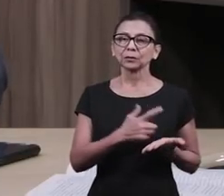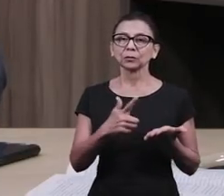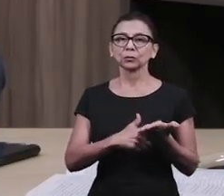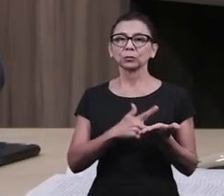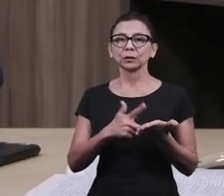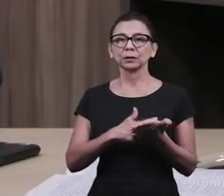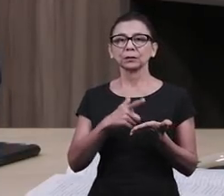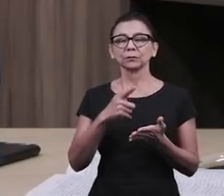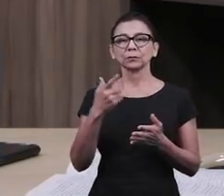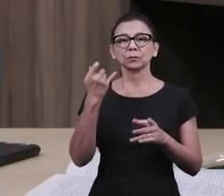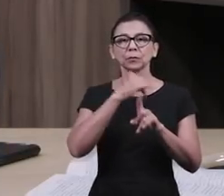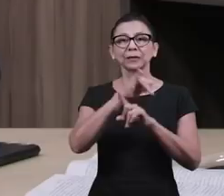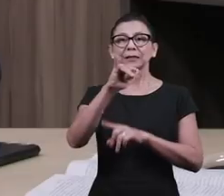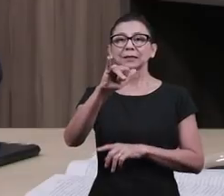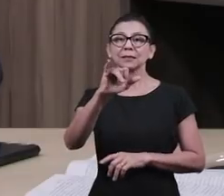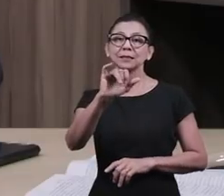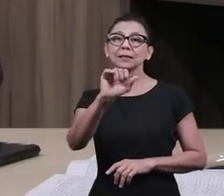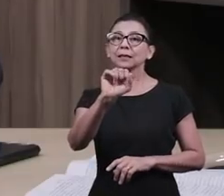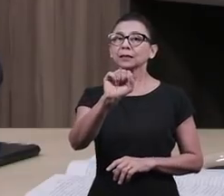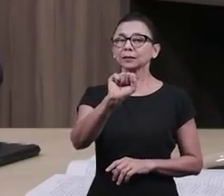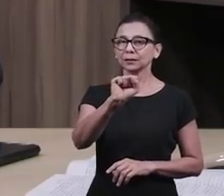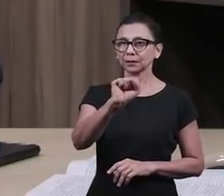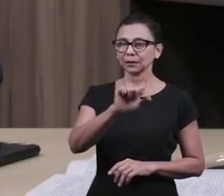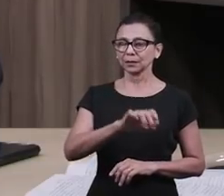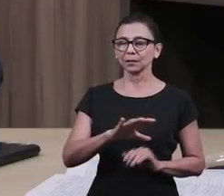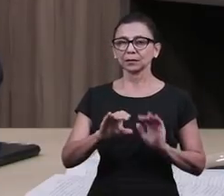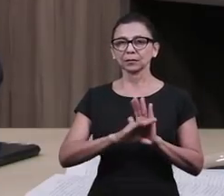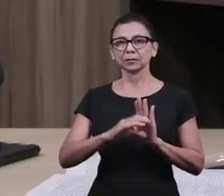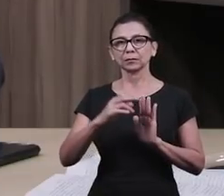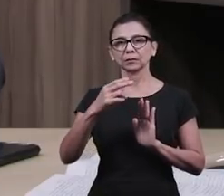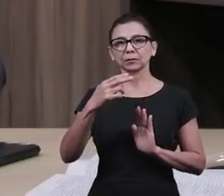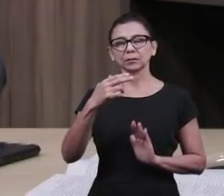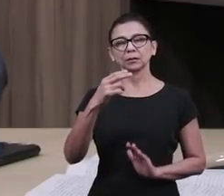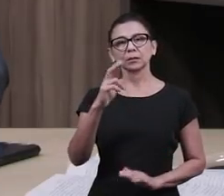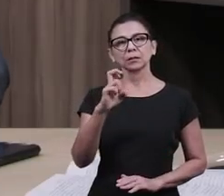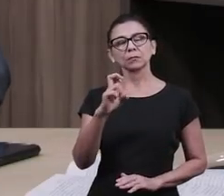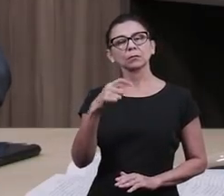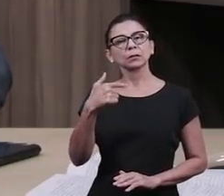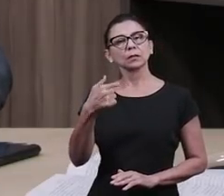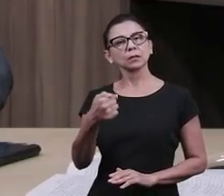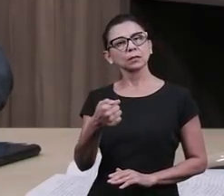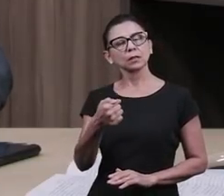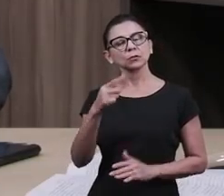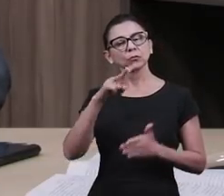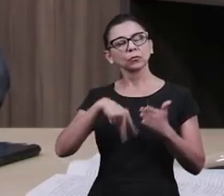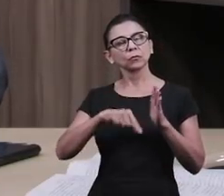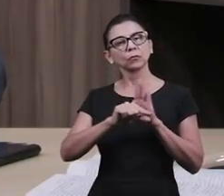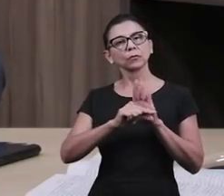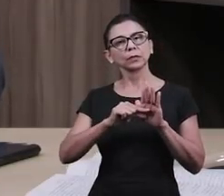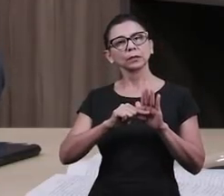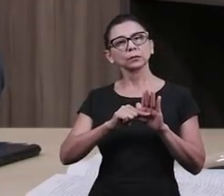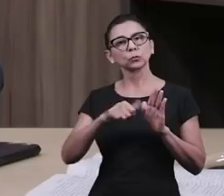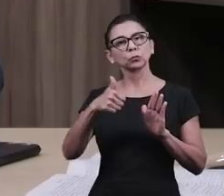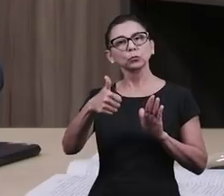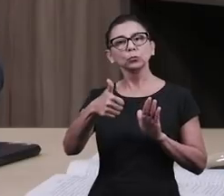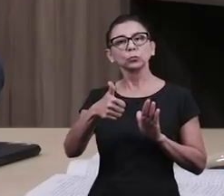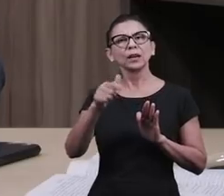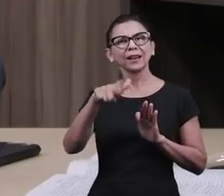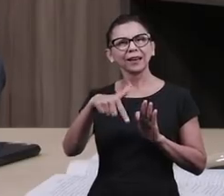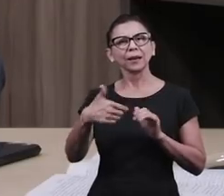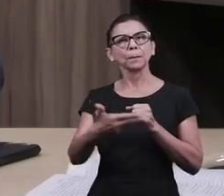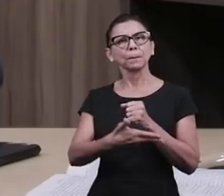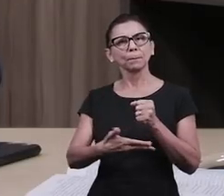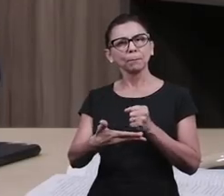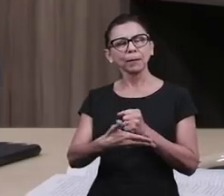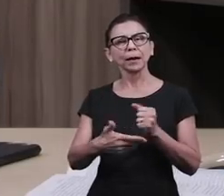profeta Isaías. E no livro do profeta Isaías, no capítulo 57, nós vamos ler o verso 1 e esse será o verso base para